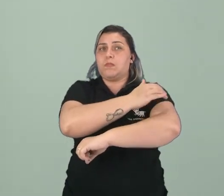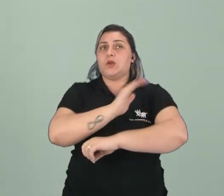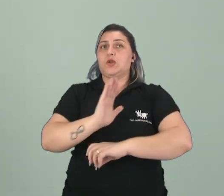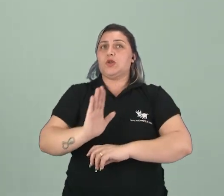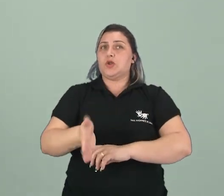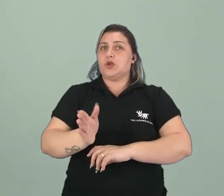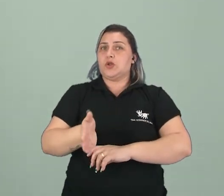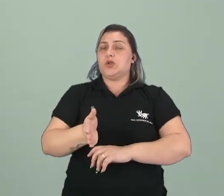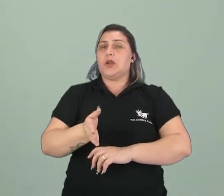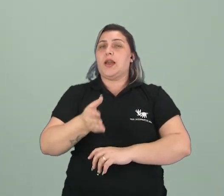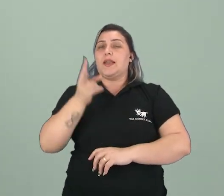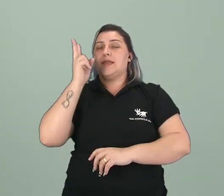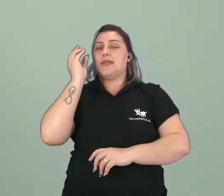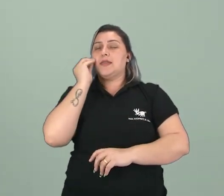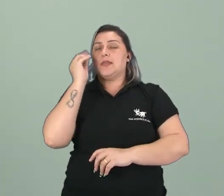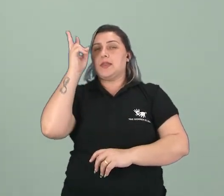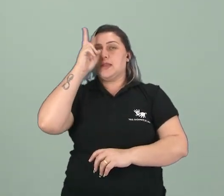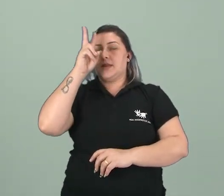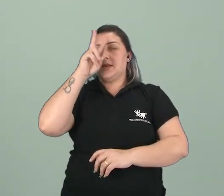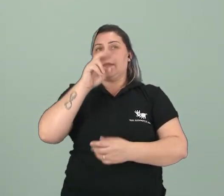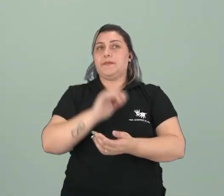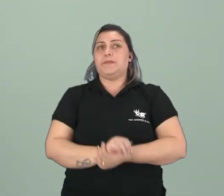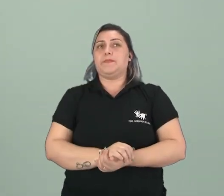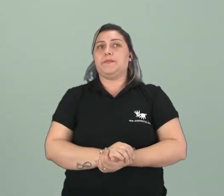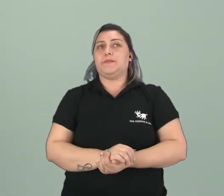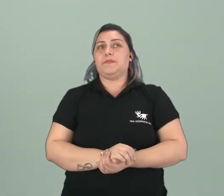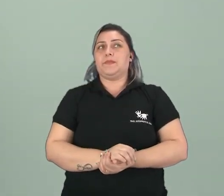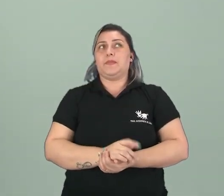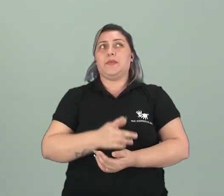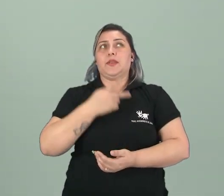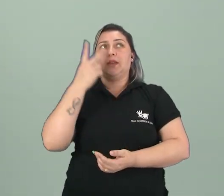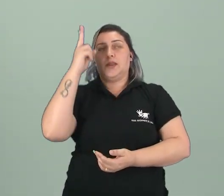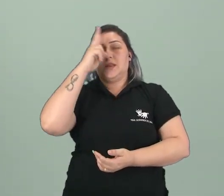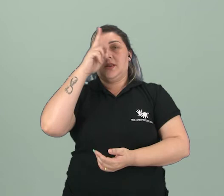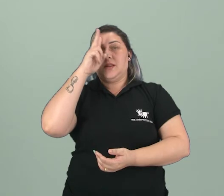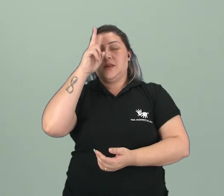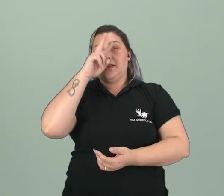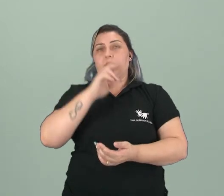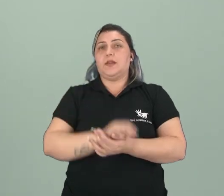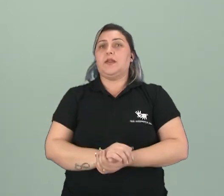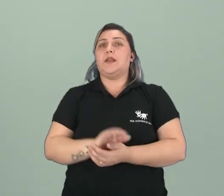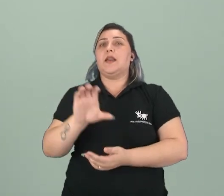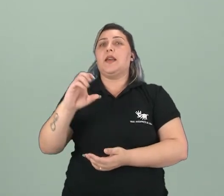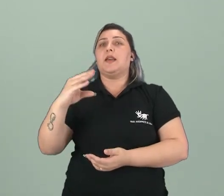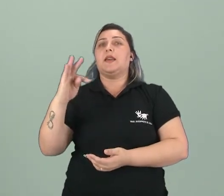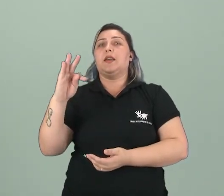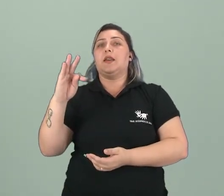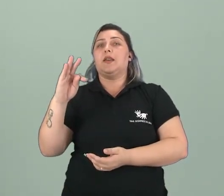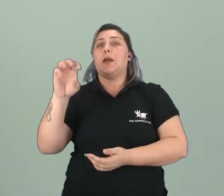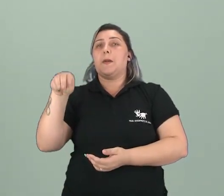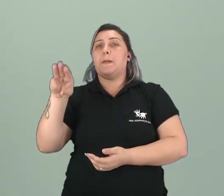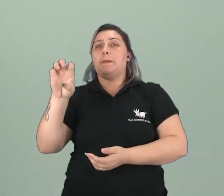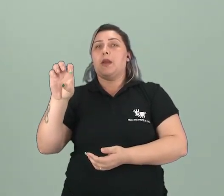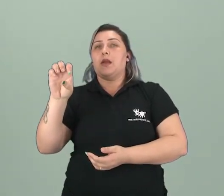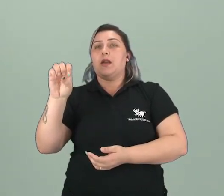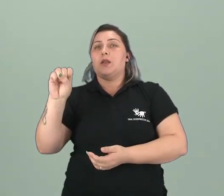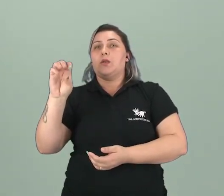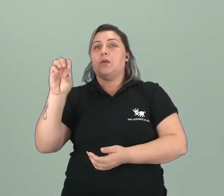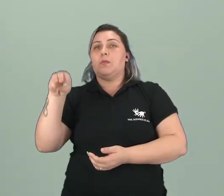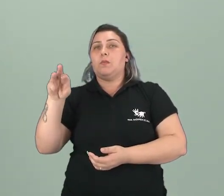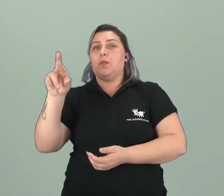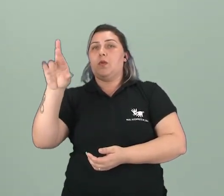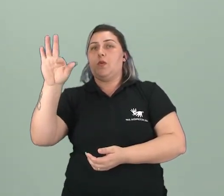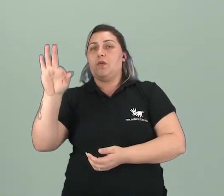a gente já tenta lembrar daquela alternativa. Quando a gente lembra do ectomorfo ou do mesomorfo, desculpa.